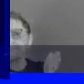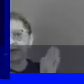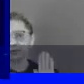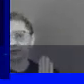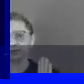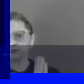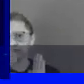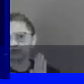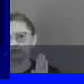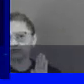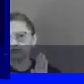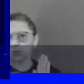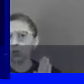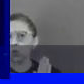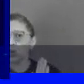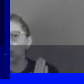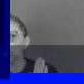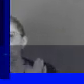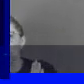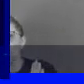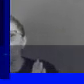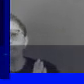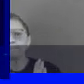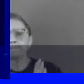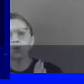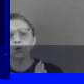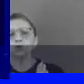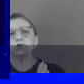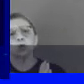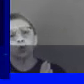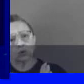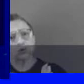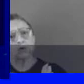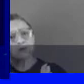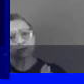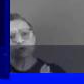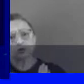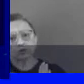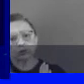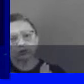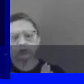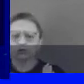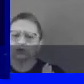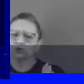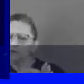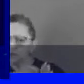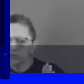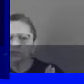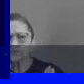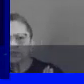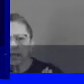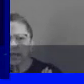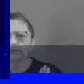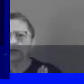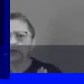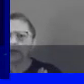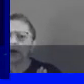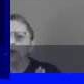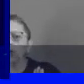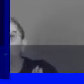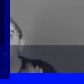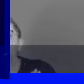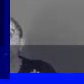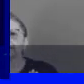suspender leis que tinham sido elaboradas e aprovadas por aquele poder. O presidente da Casa, que é também o presidente do